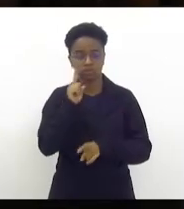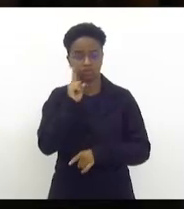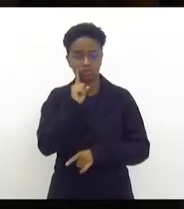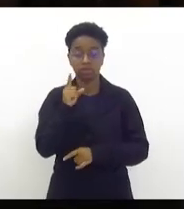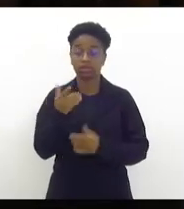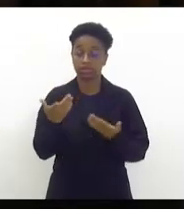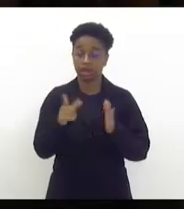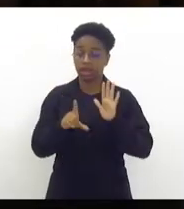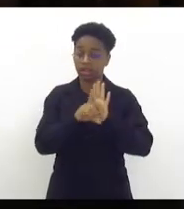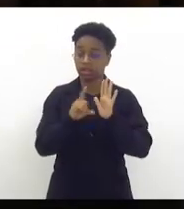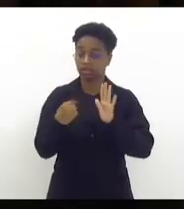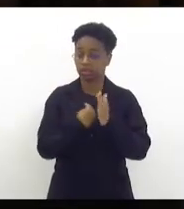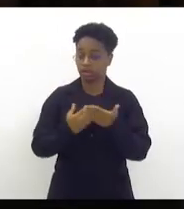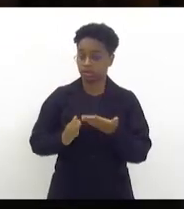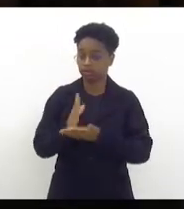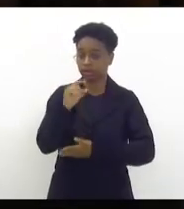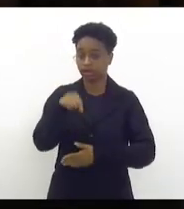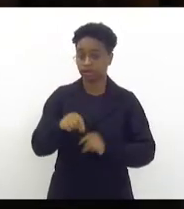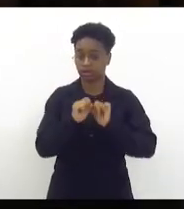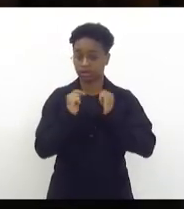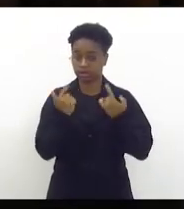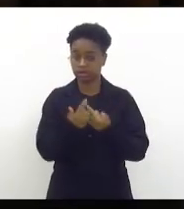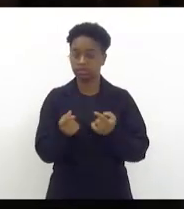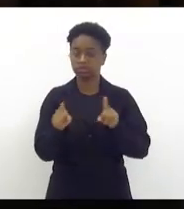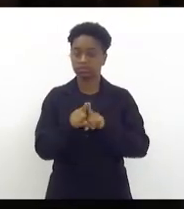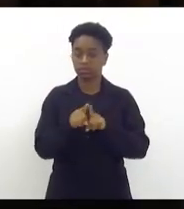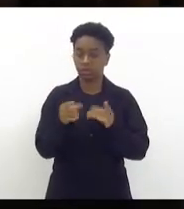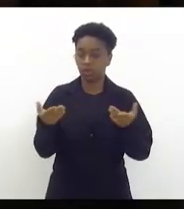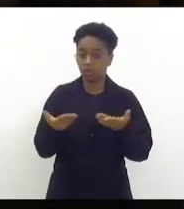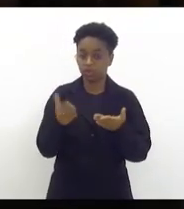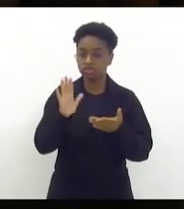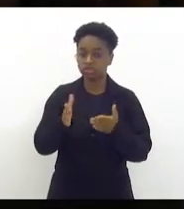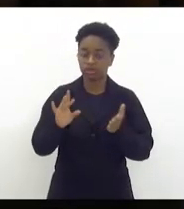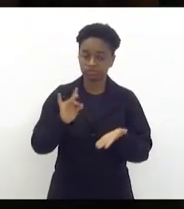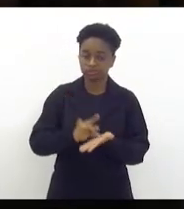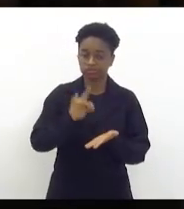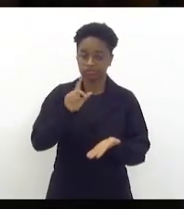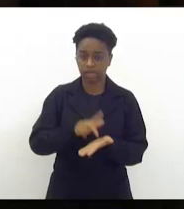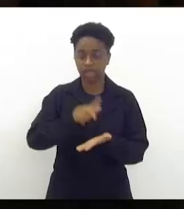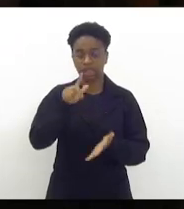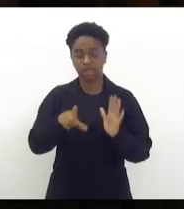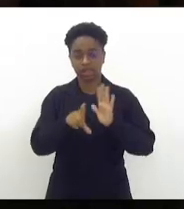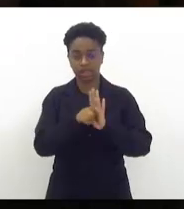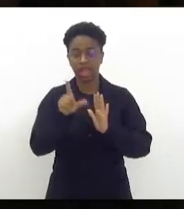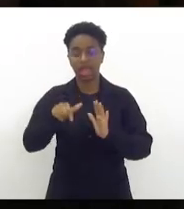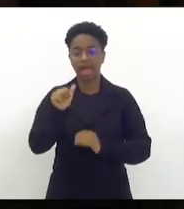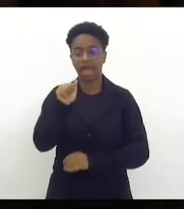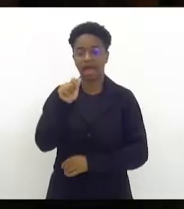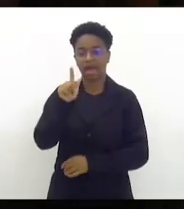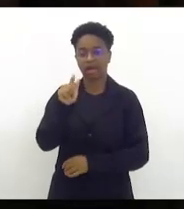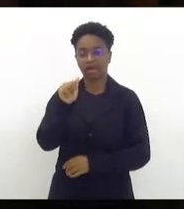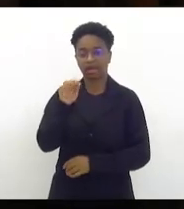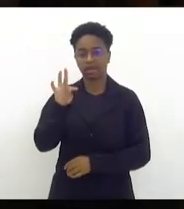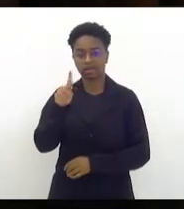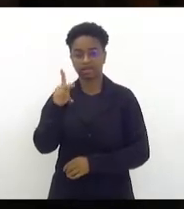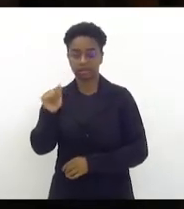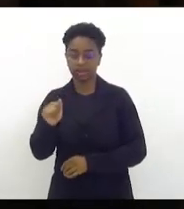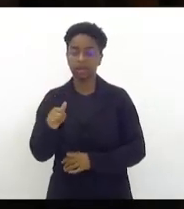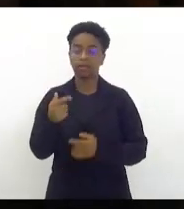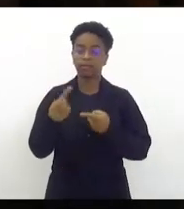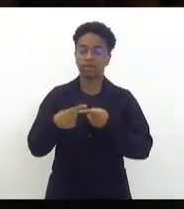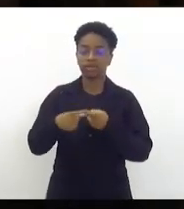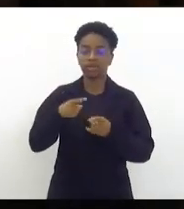leis que nós aprovamos nessa casa e que hoje é lei no Estado do Rio de Janeiro, é a Lei Ágata, que garante a